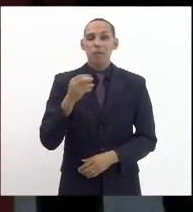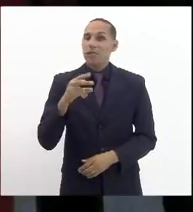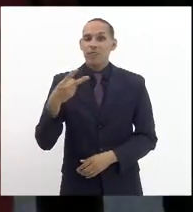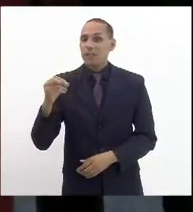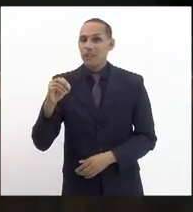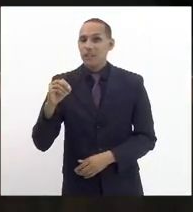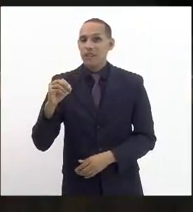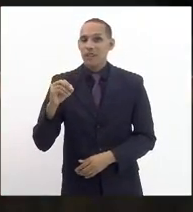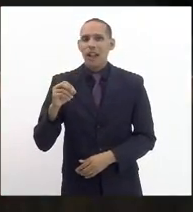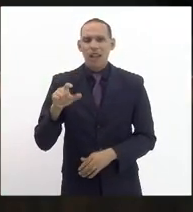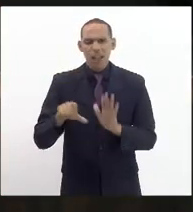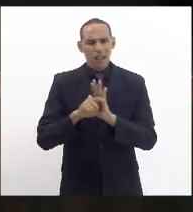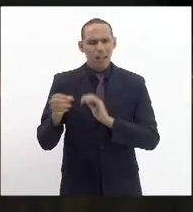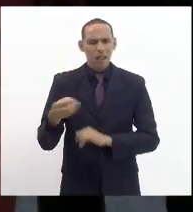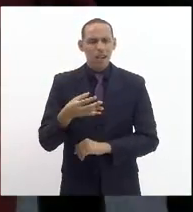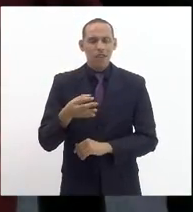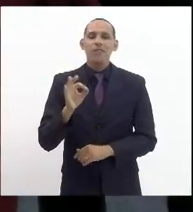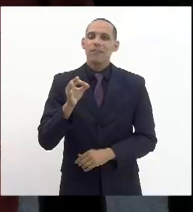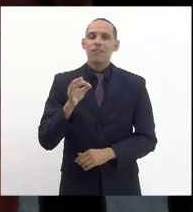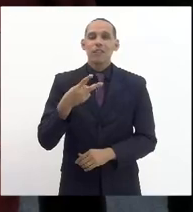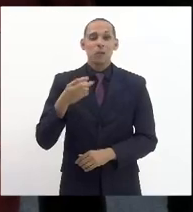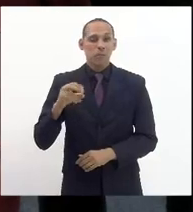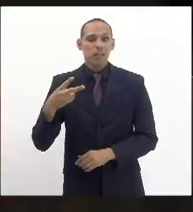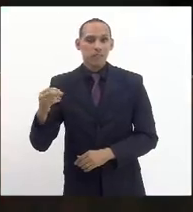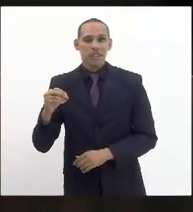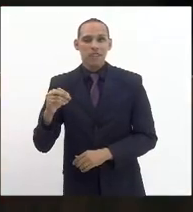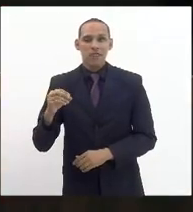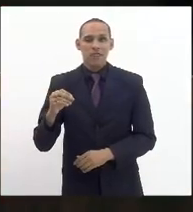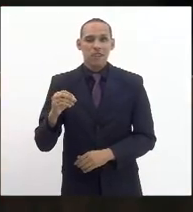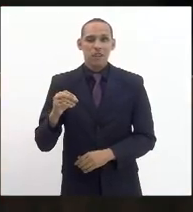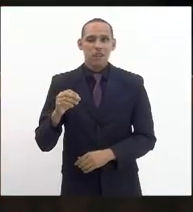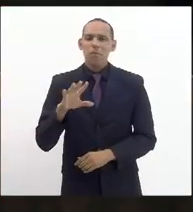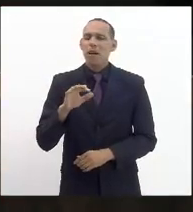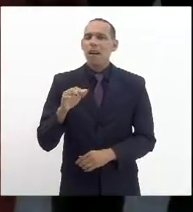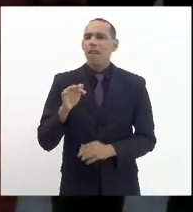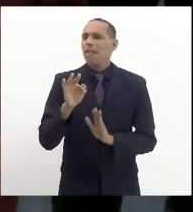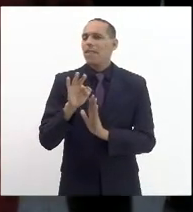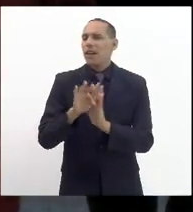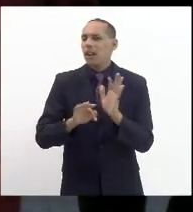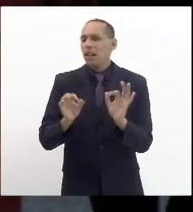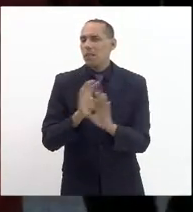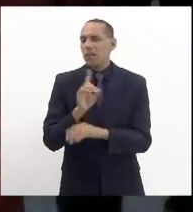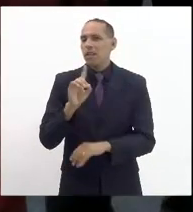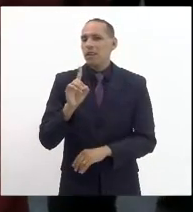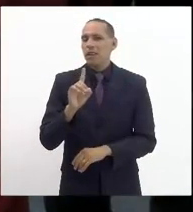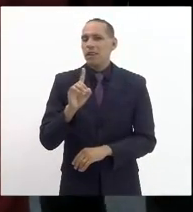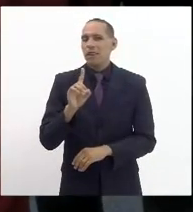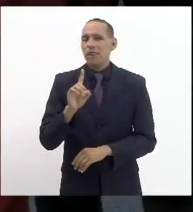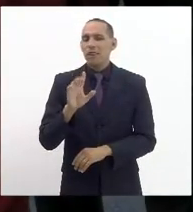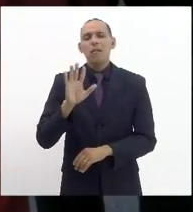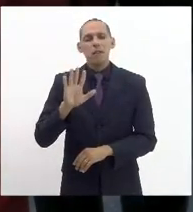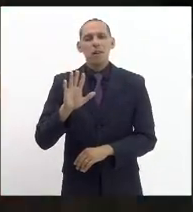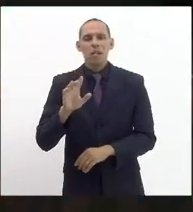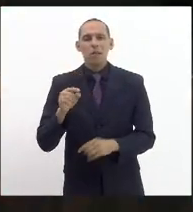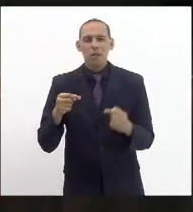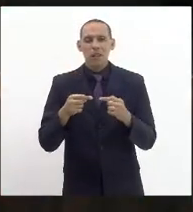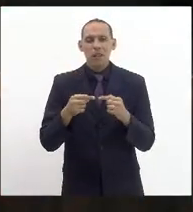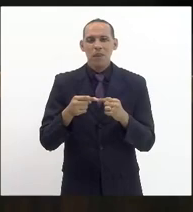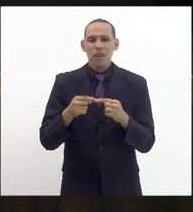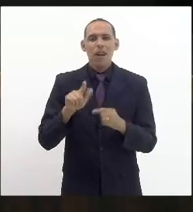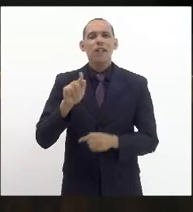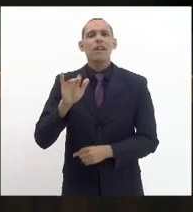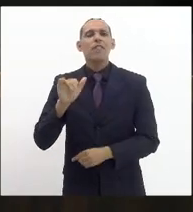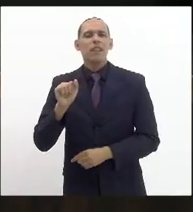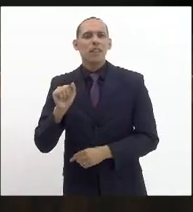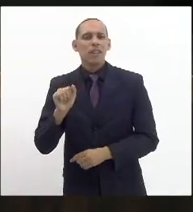2020. É a lei nova? É, 2020. Mas a guerra fiscal não acabou? Mas tá confasada. Mas a guerra fiscal não